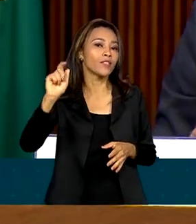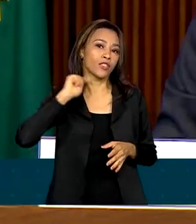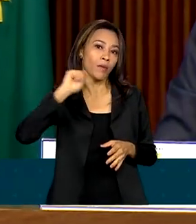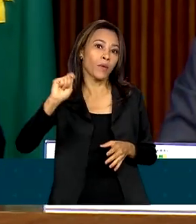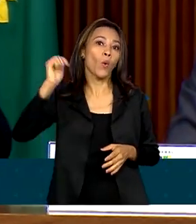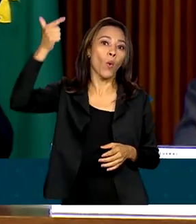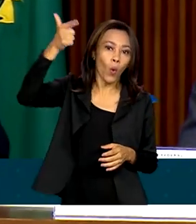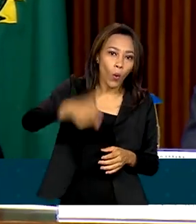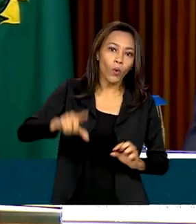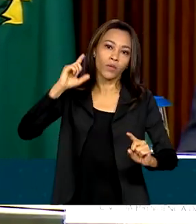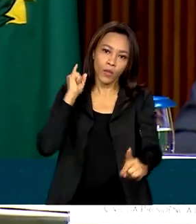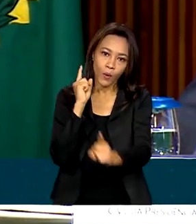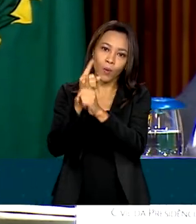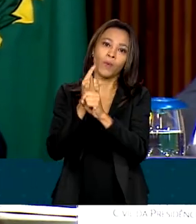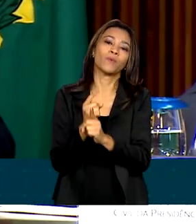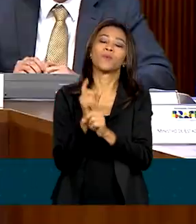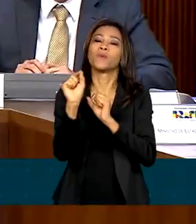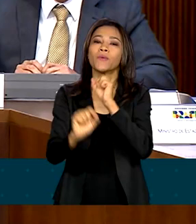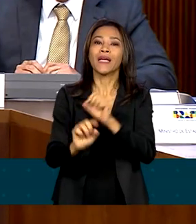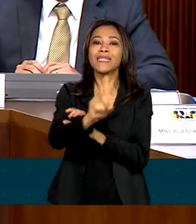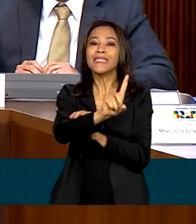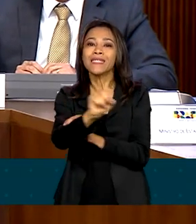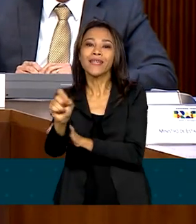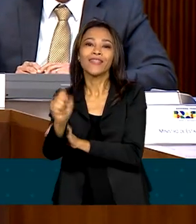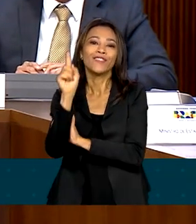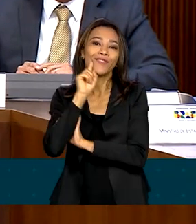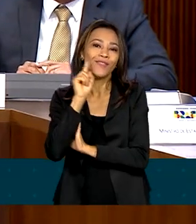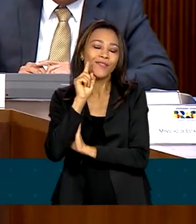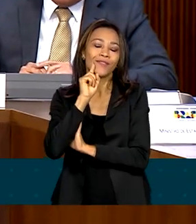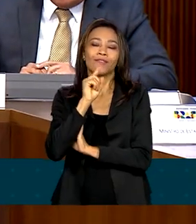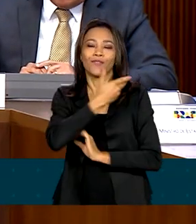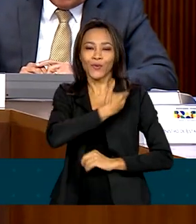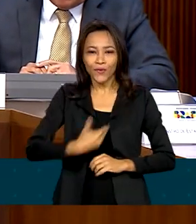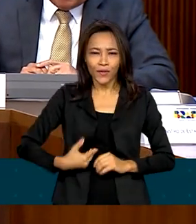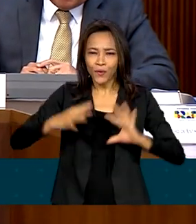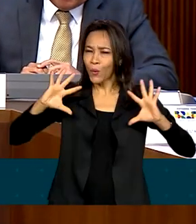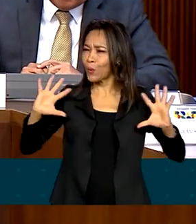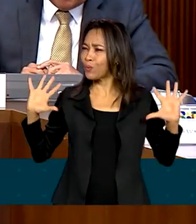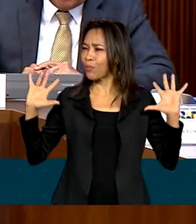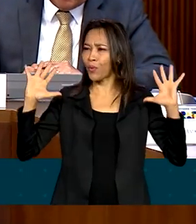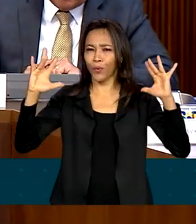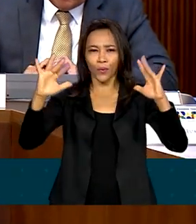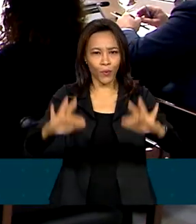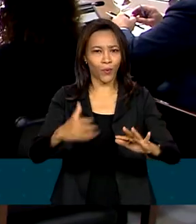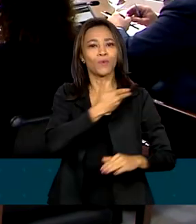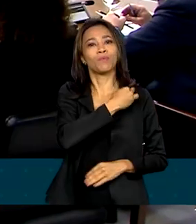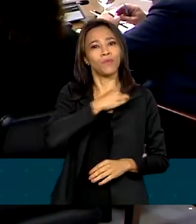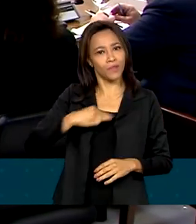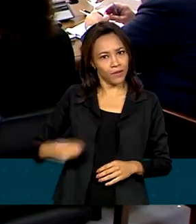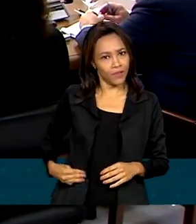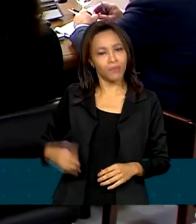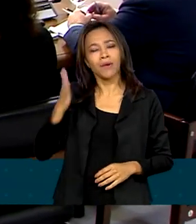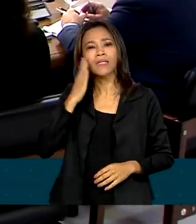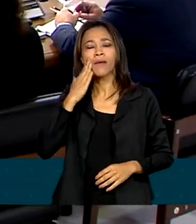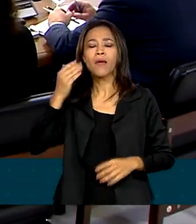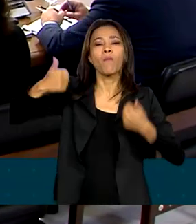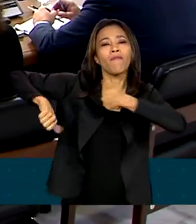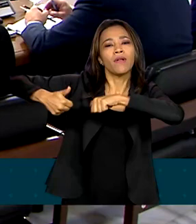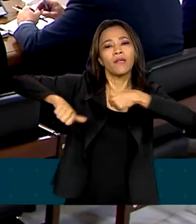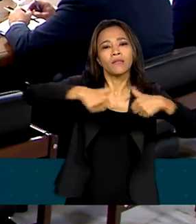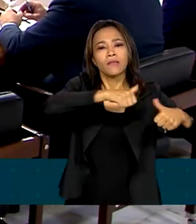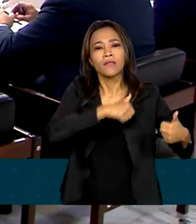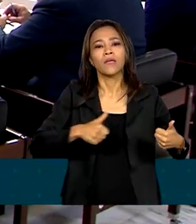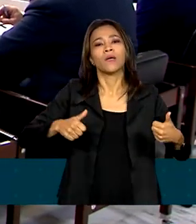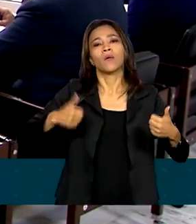reunião dos 100 dias de governo com todos os ministros para fazer um balanço das primeiras medidas de governo